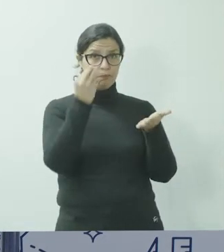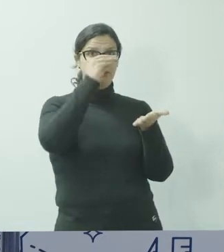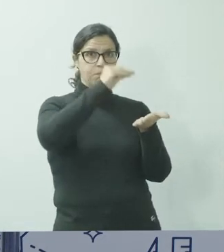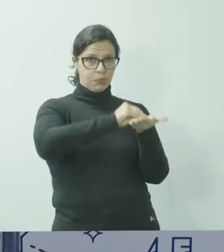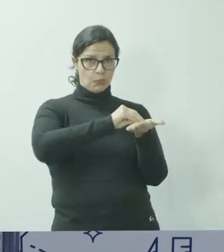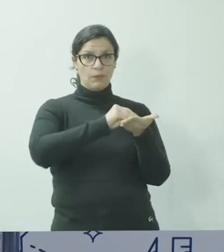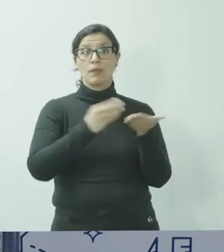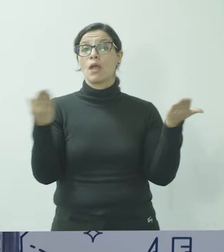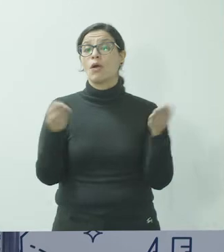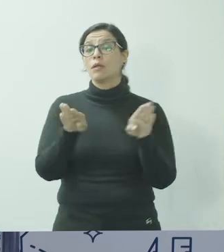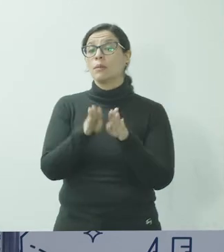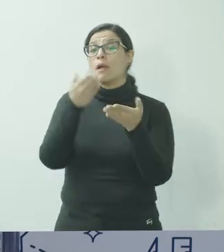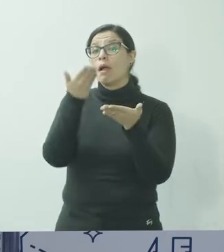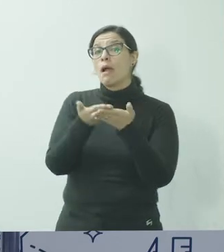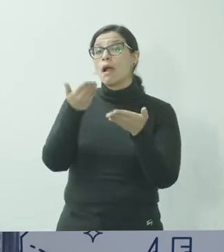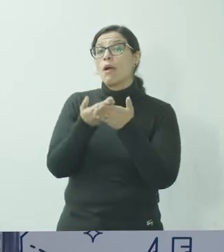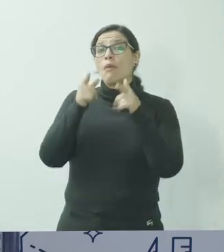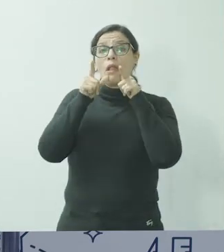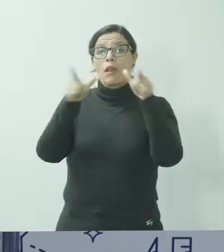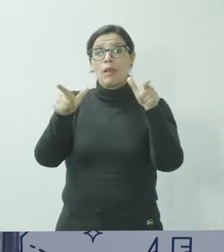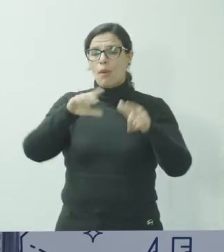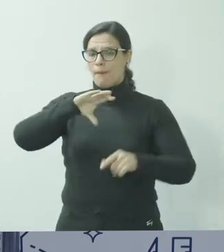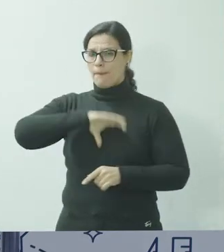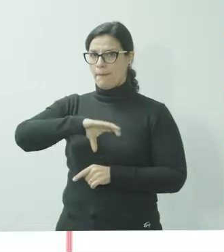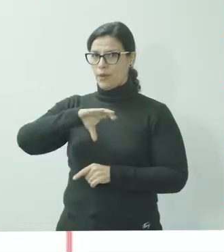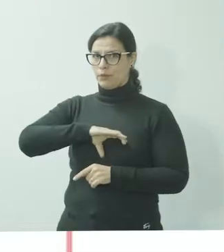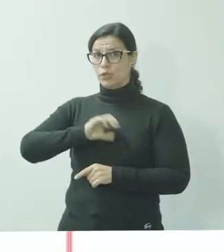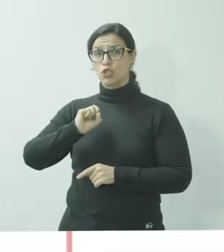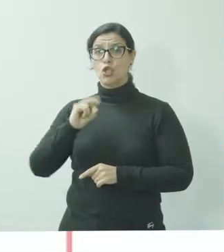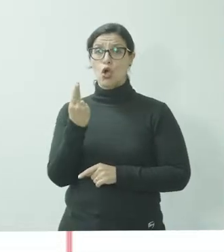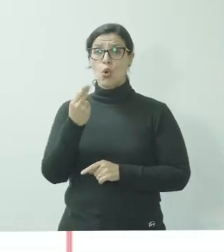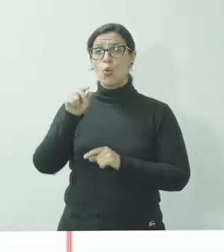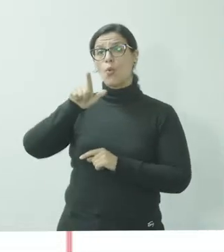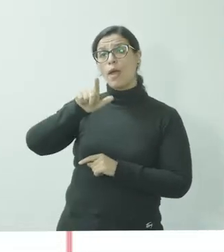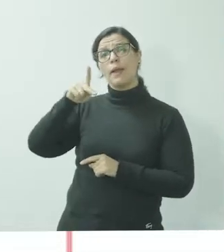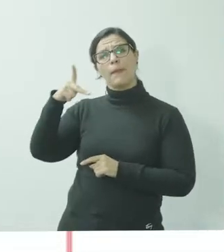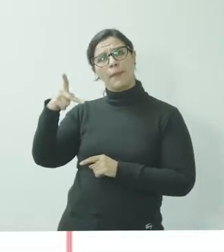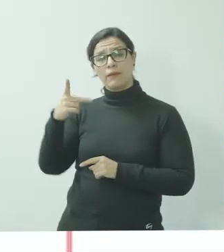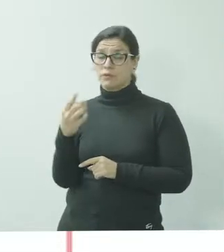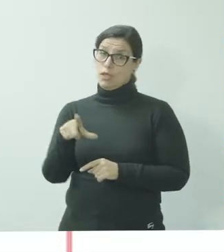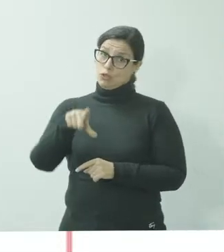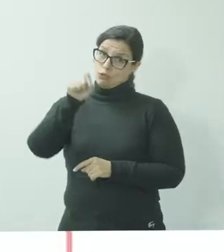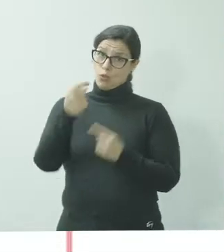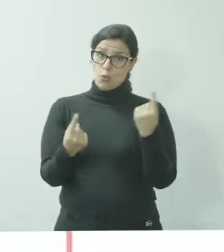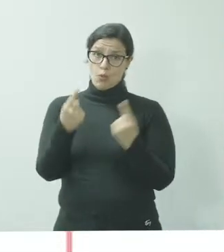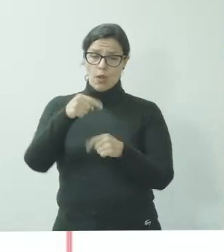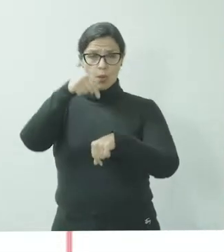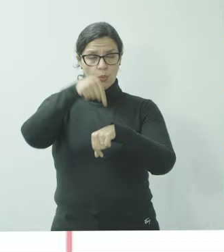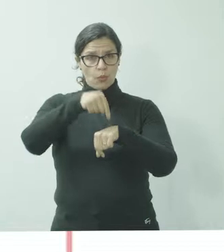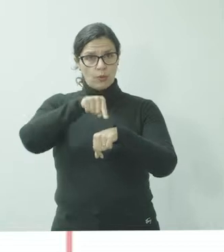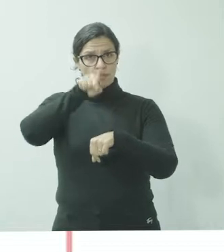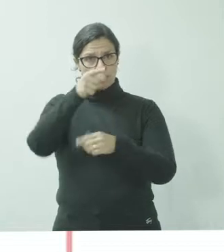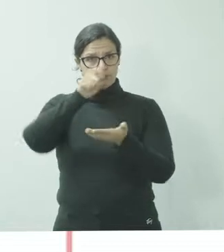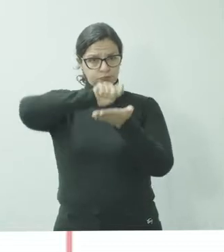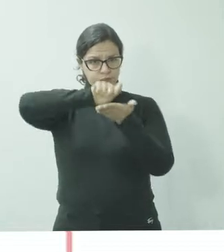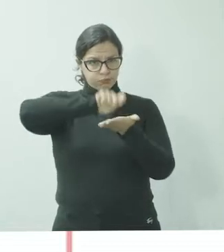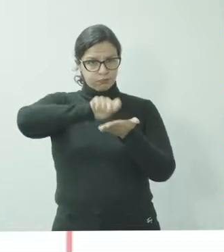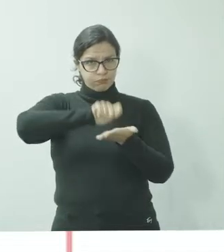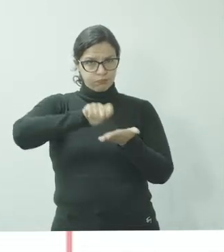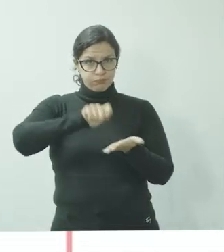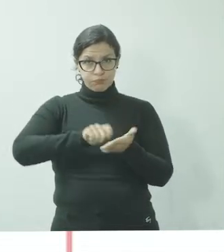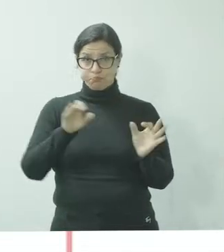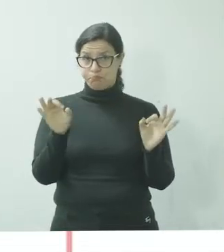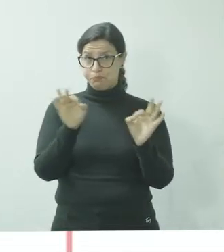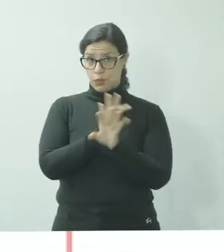o ano e aula de língua portuguesa ou LP se preferir vou dar mais um tempinho para que